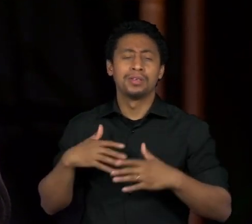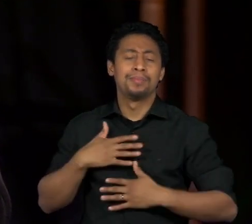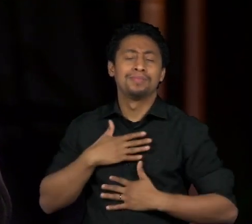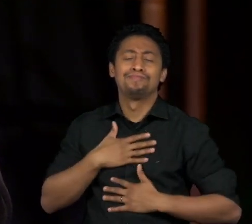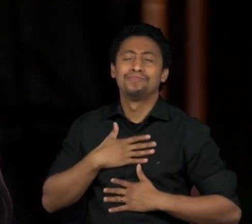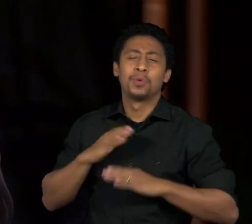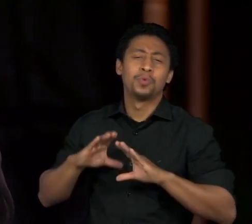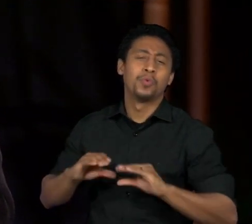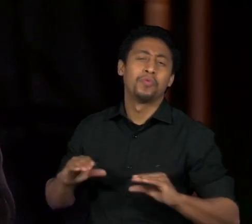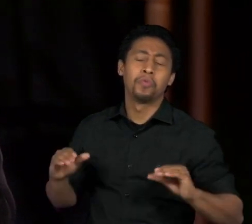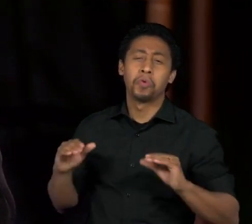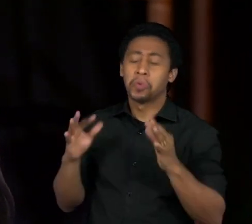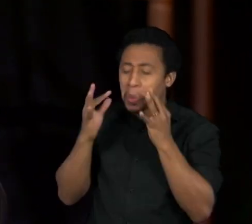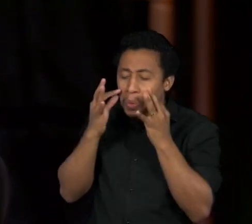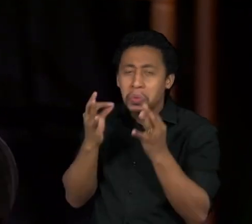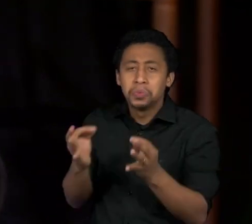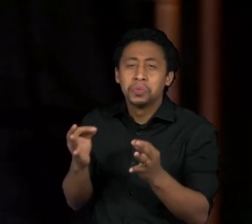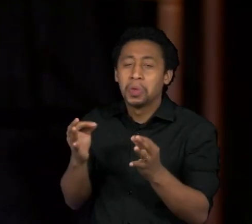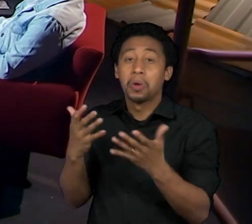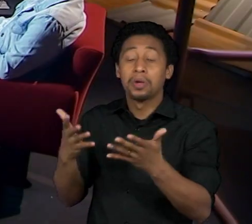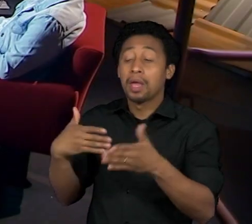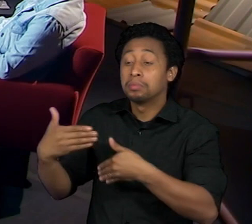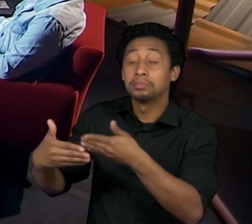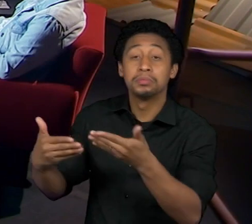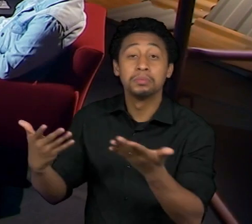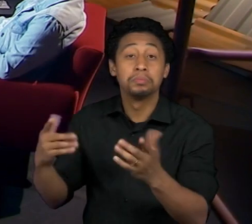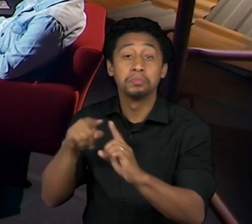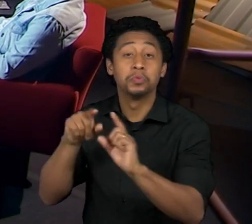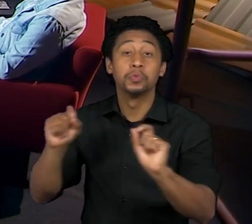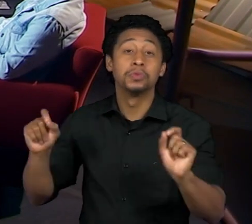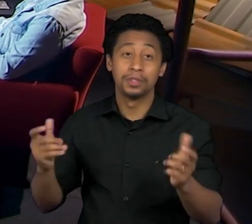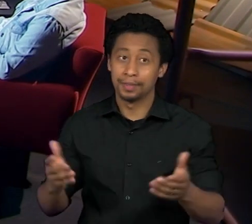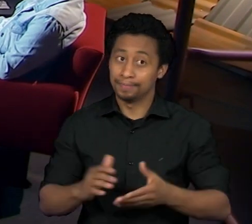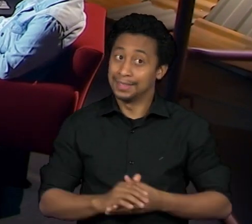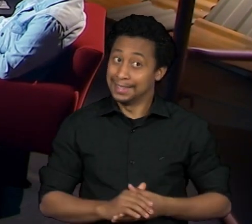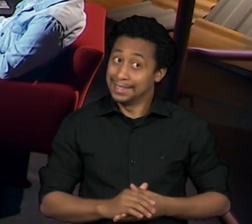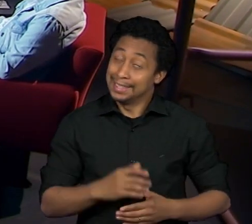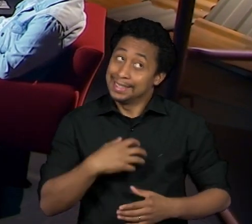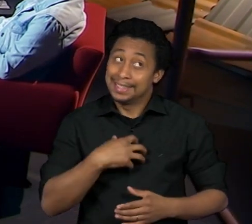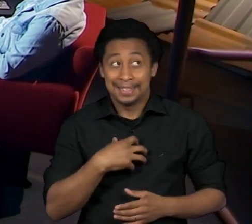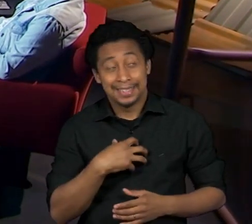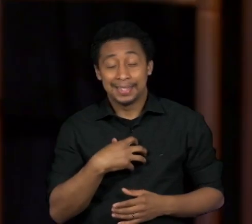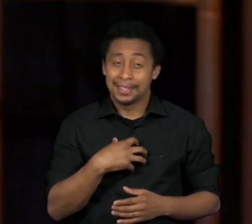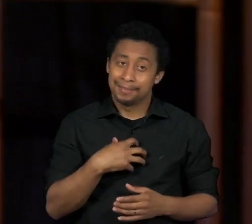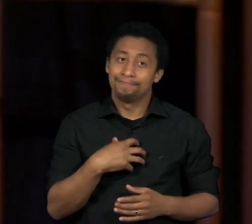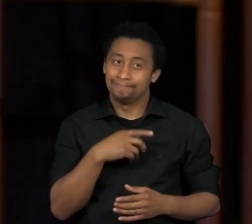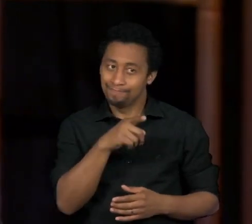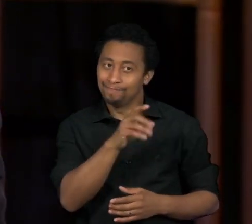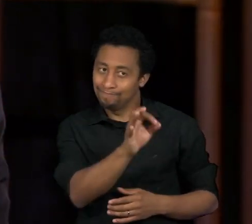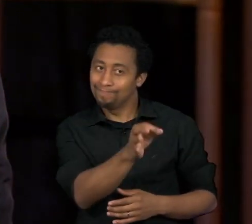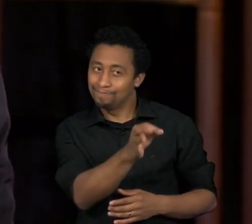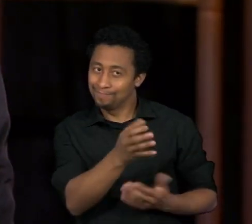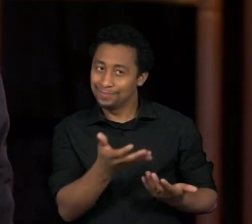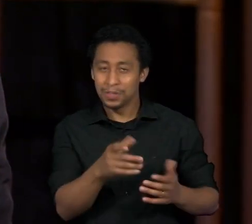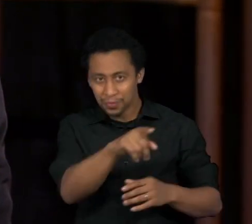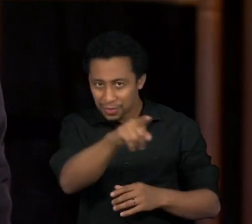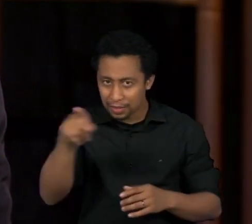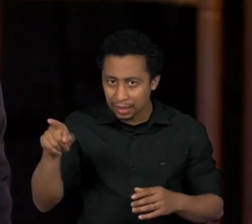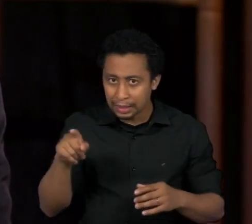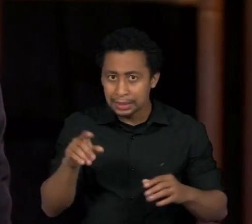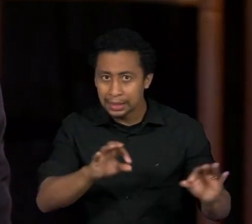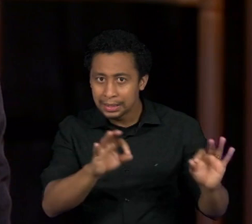e sentido. Eu me identifiquei um pouquinho, viu, Siddhartha? E você aí em casa, você se